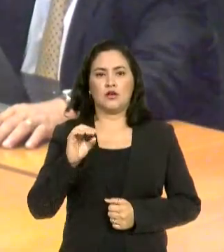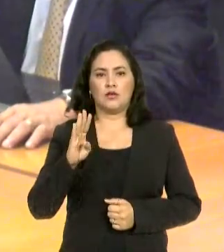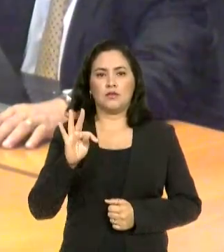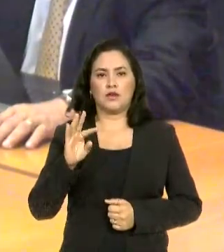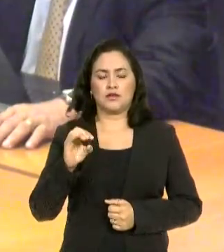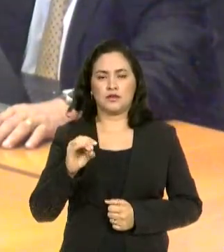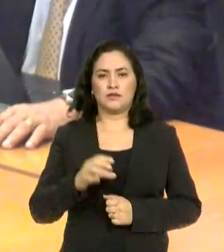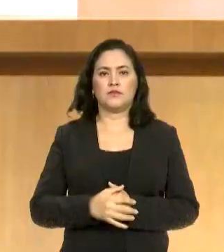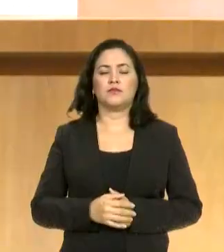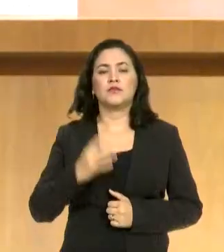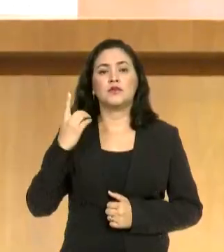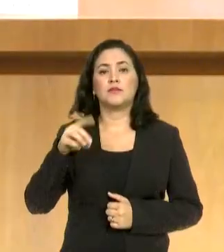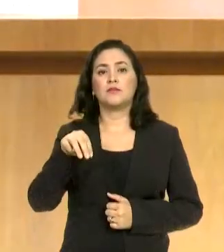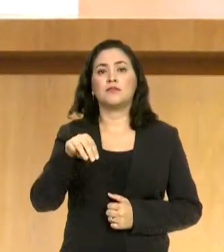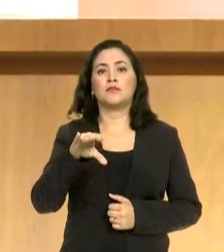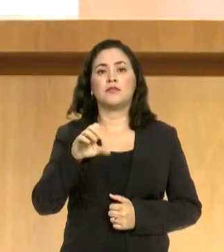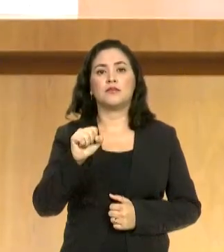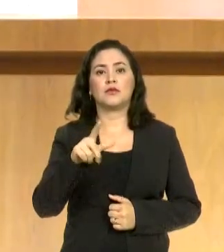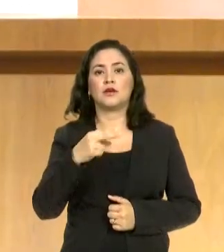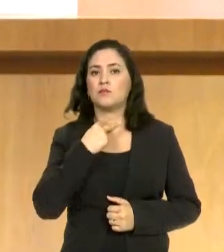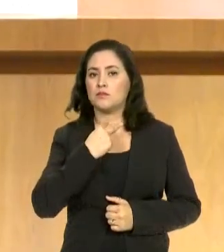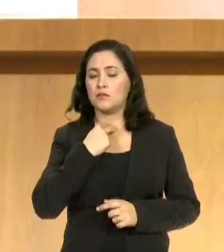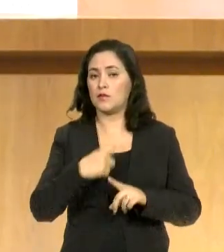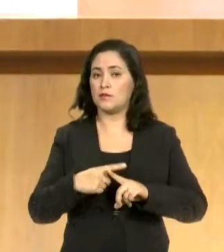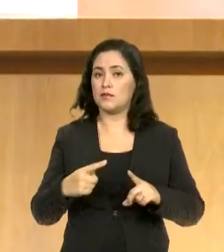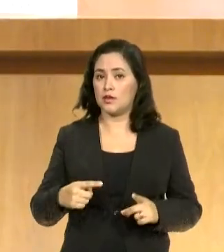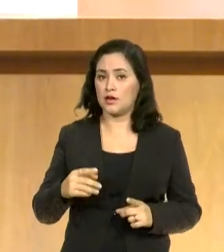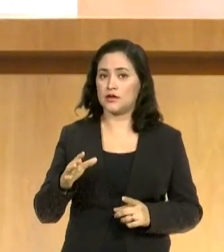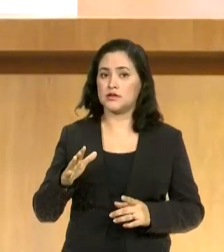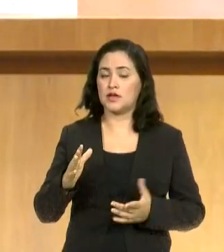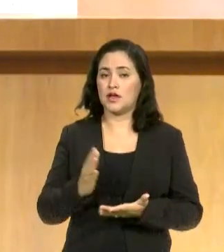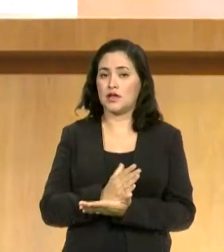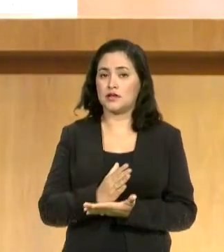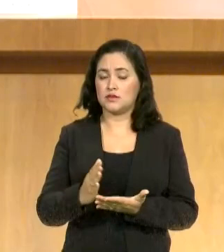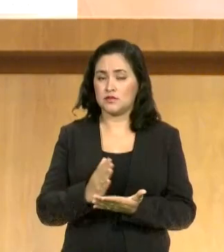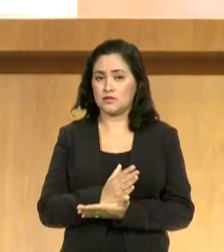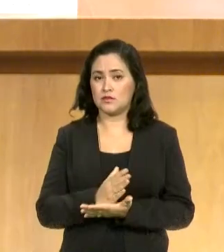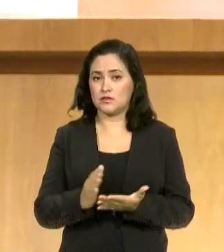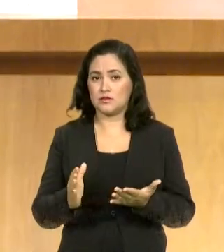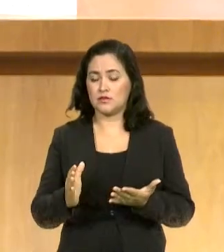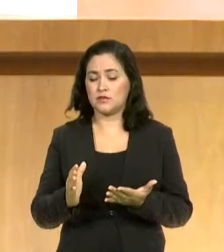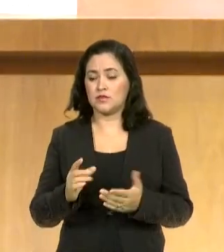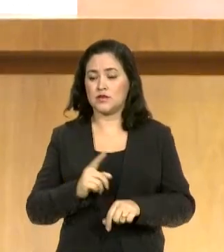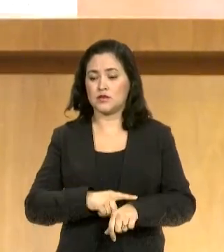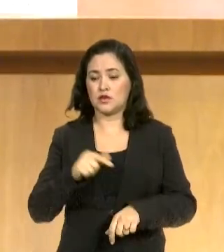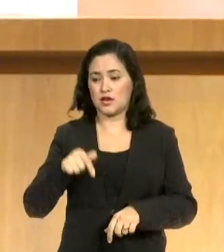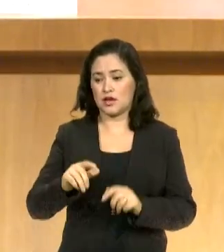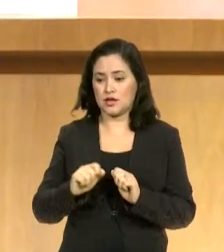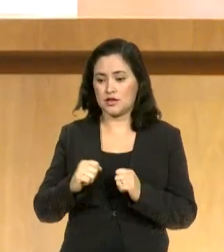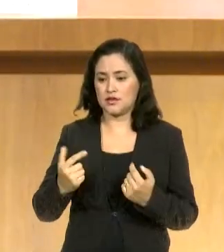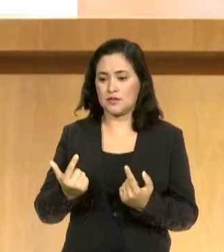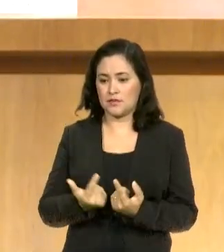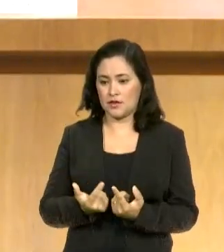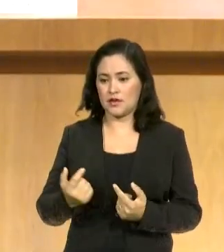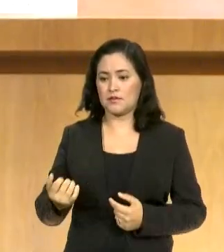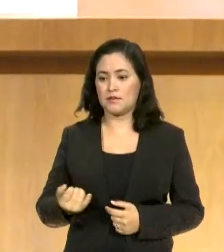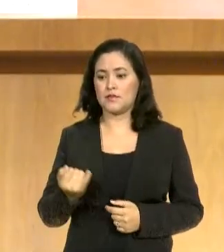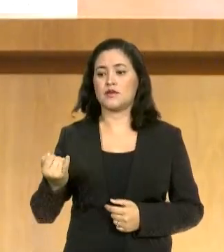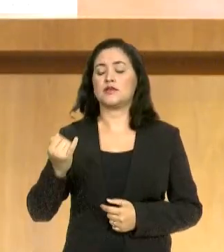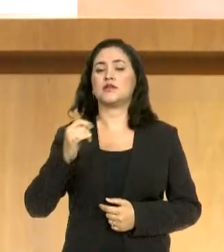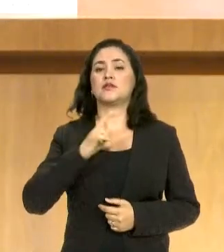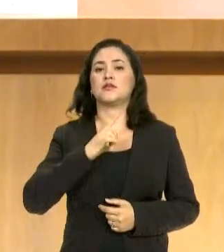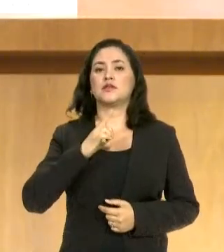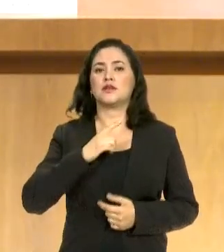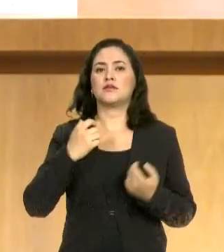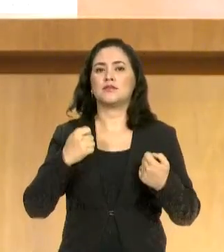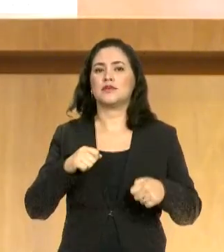momentos nessa casa, e assim, pela importância que tem, a gente tem que abrir as exceções. E o deputado Marco